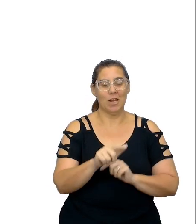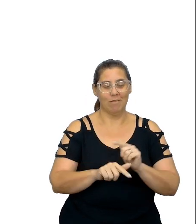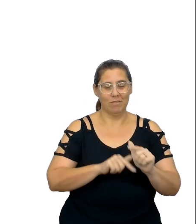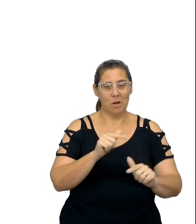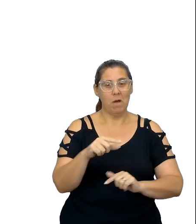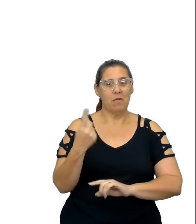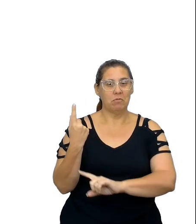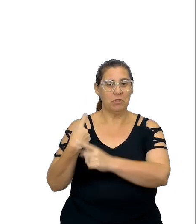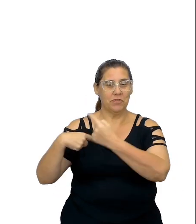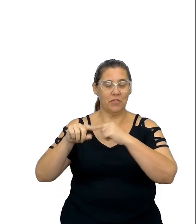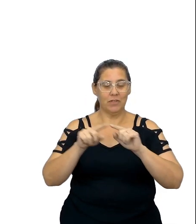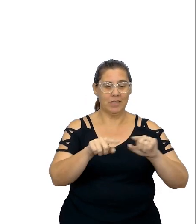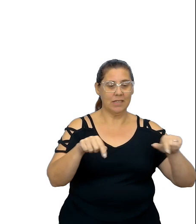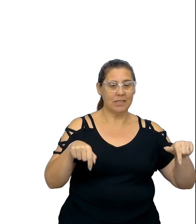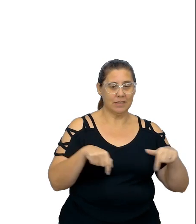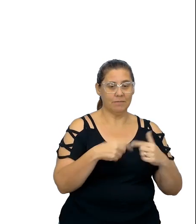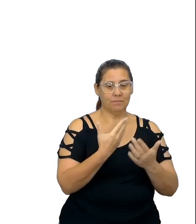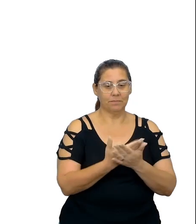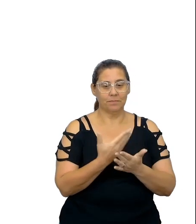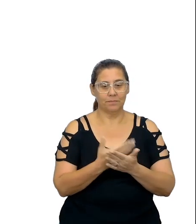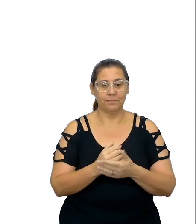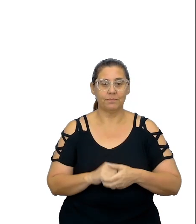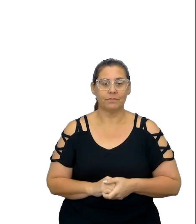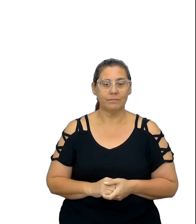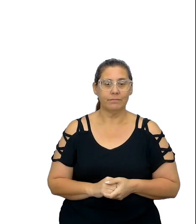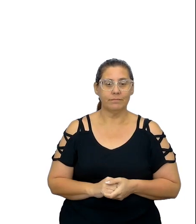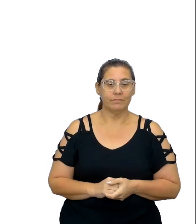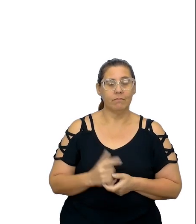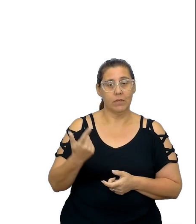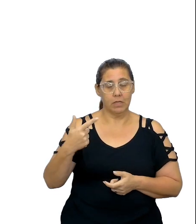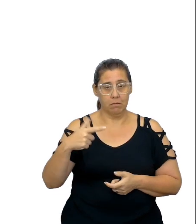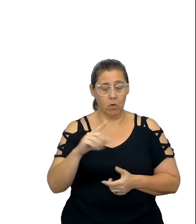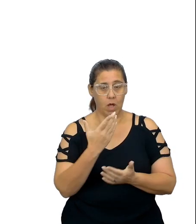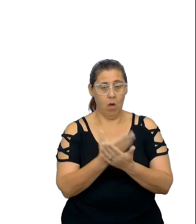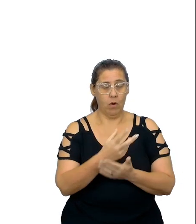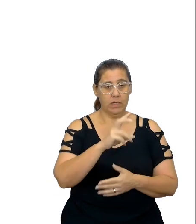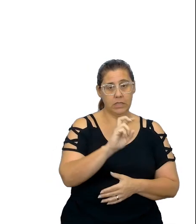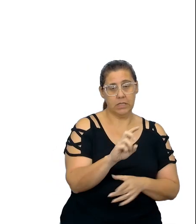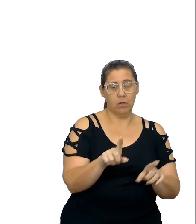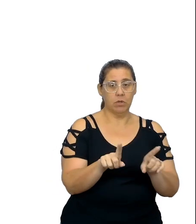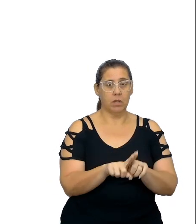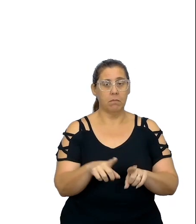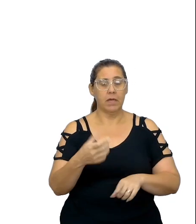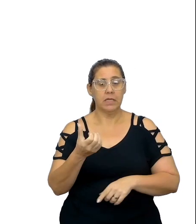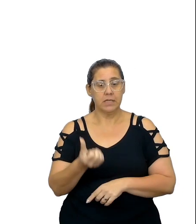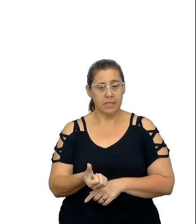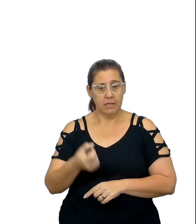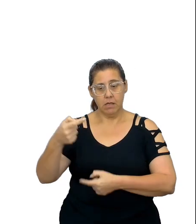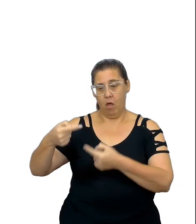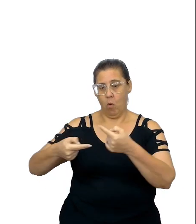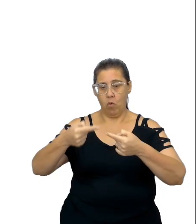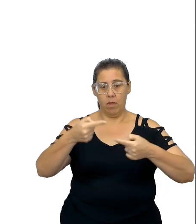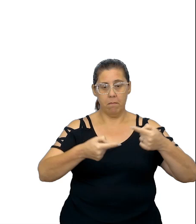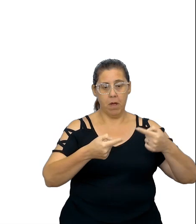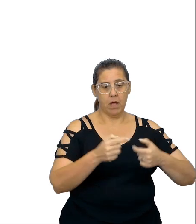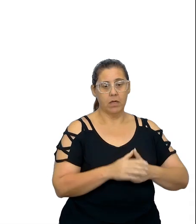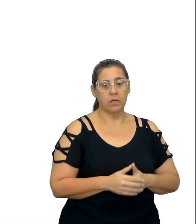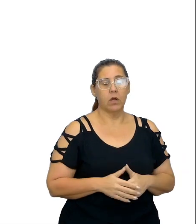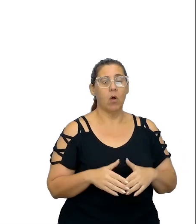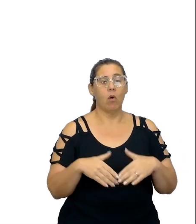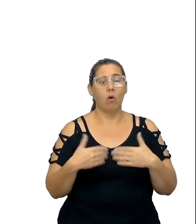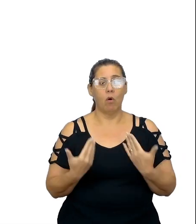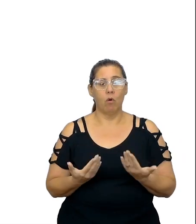ser desenvolvido em sala de aula. Depois, então, nas aulas 5 e 6, é o debate, né, especificamente, onde se